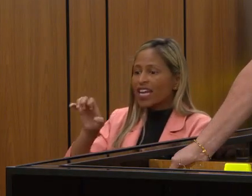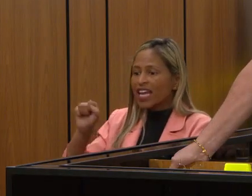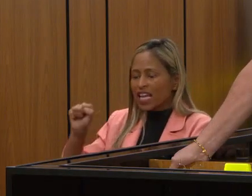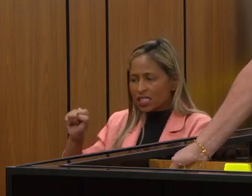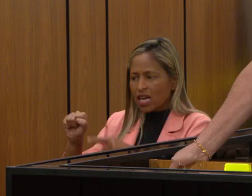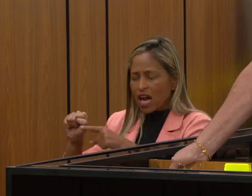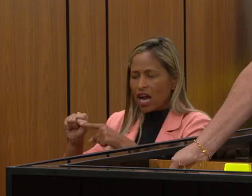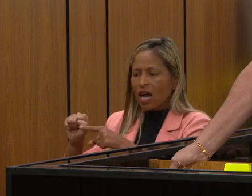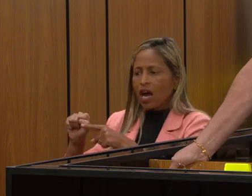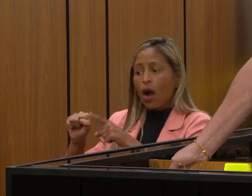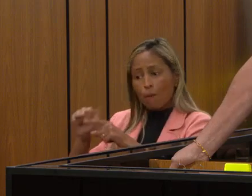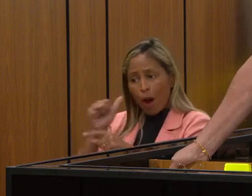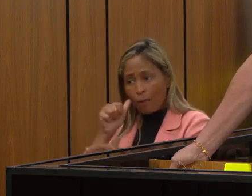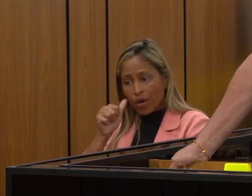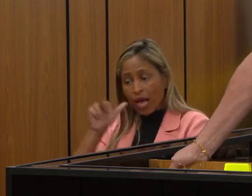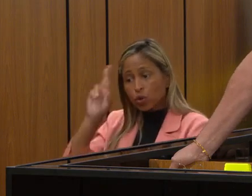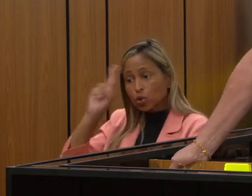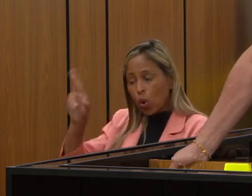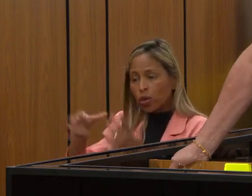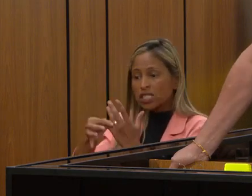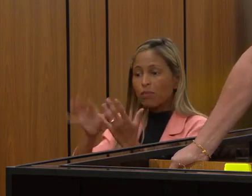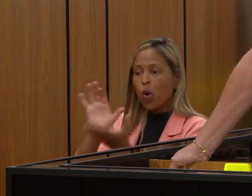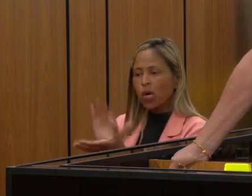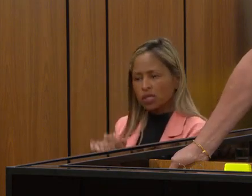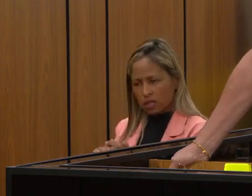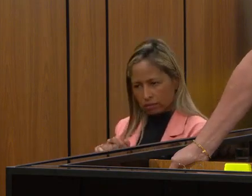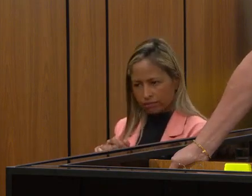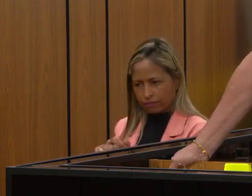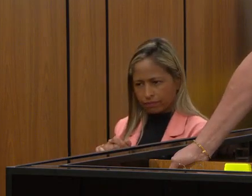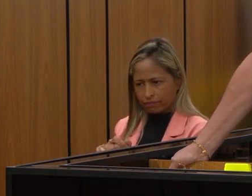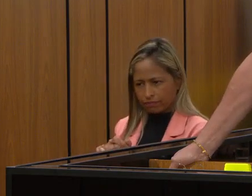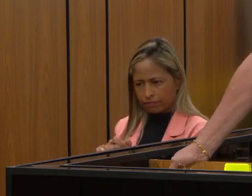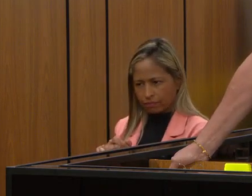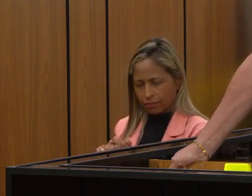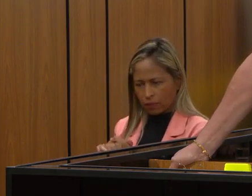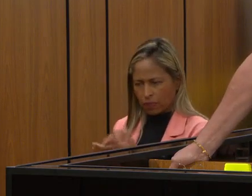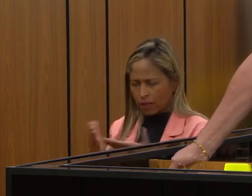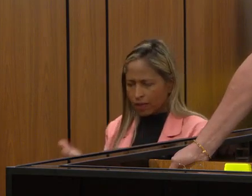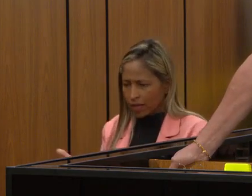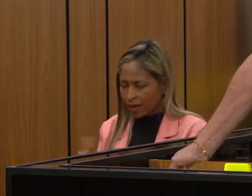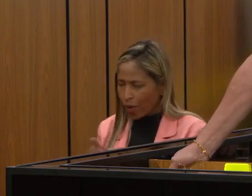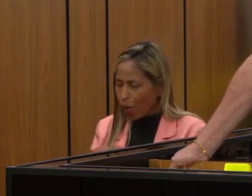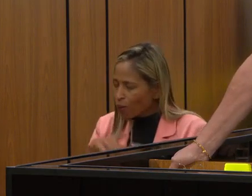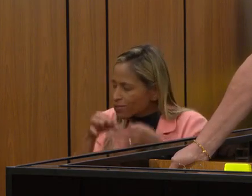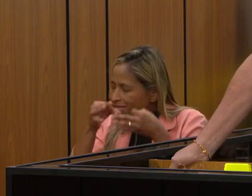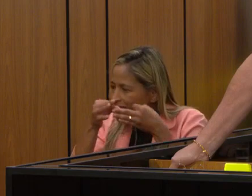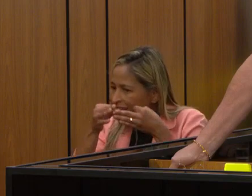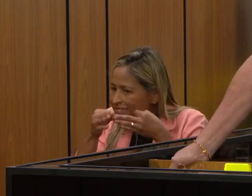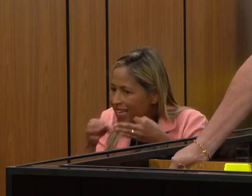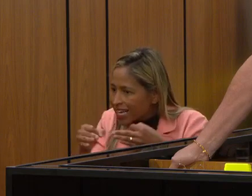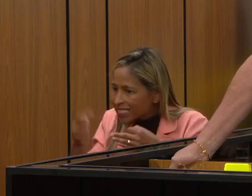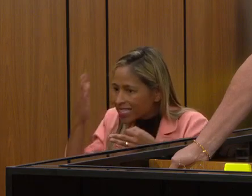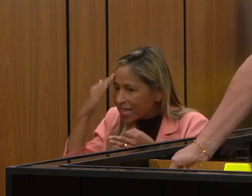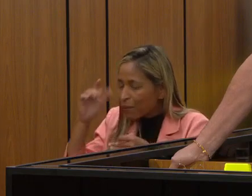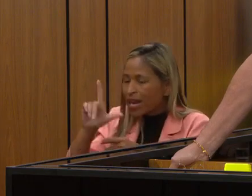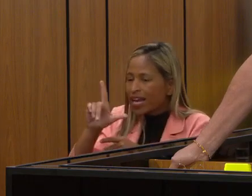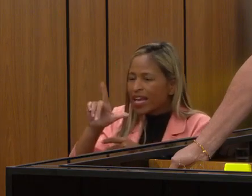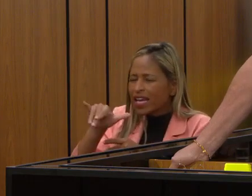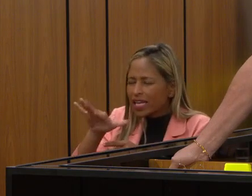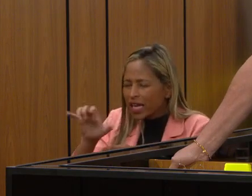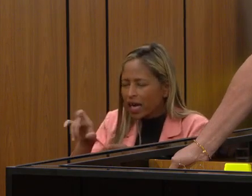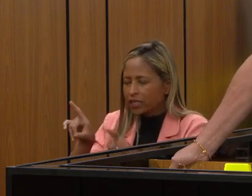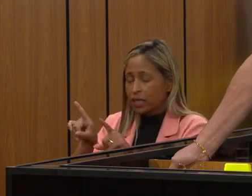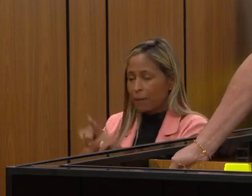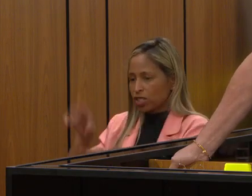Vanessa é uma das mulheres dos donos ou seja Com certeza ela sabia Liliane sabia